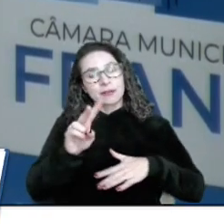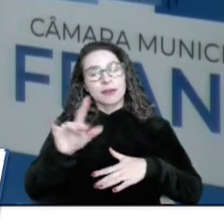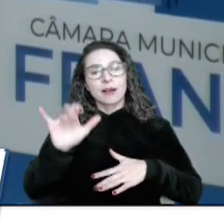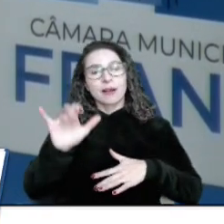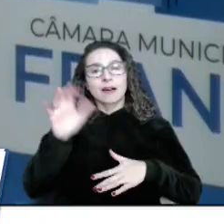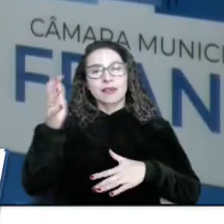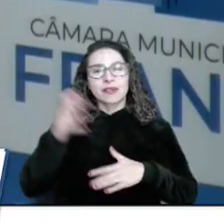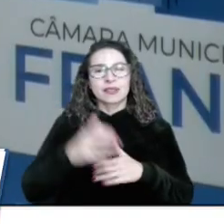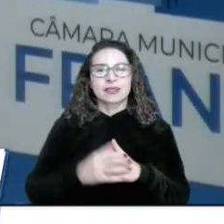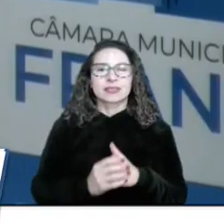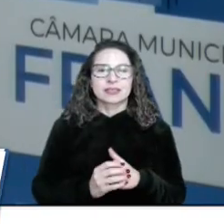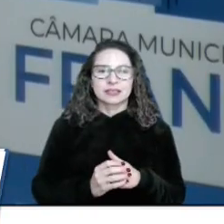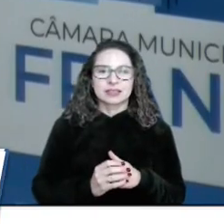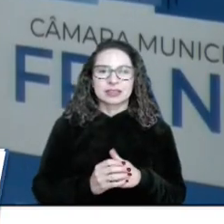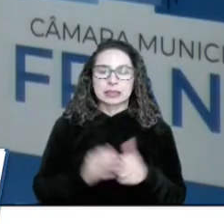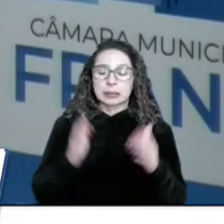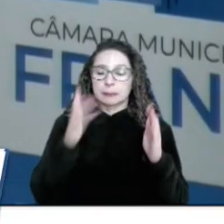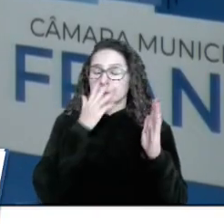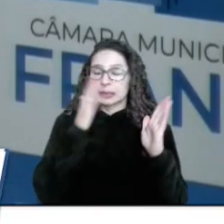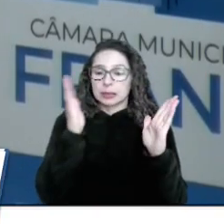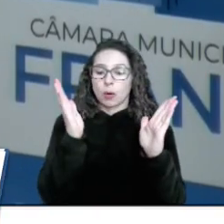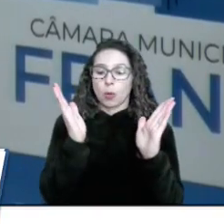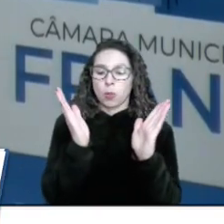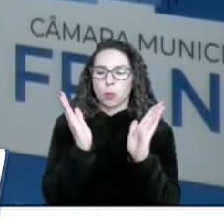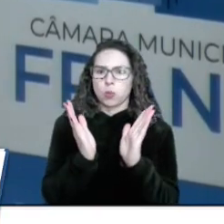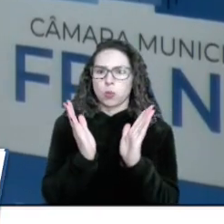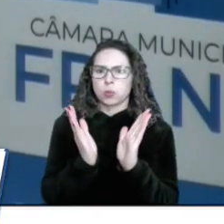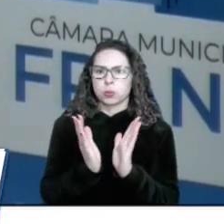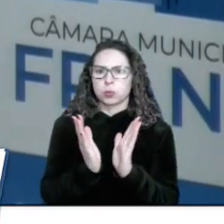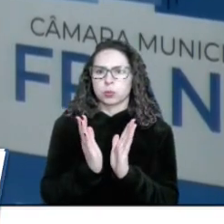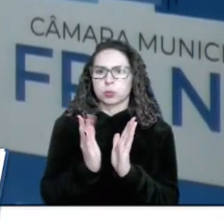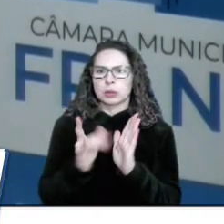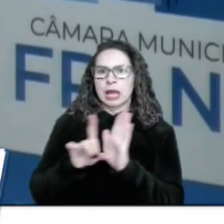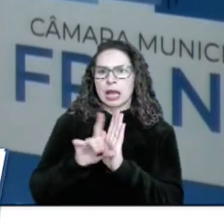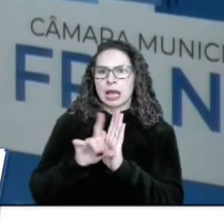Está se afunilando. A lei Magnitsky,